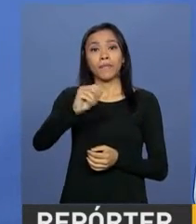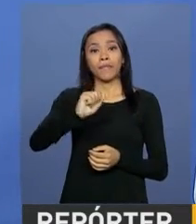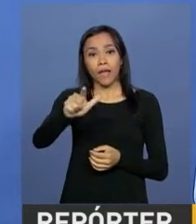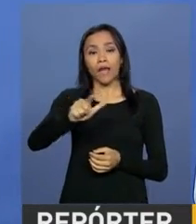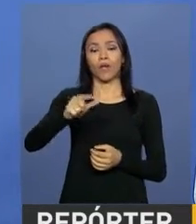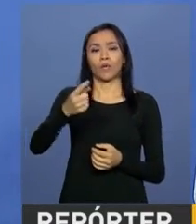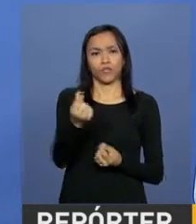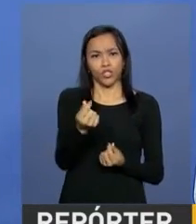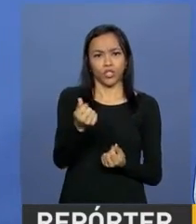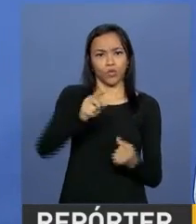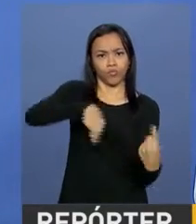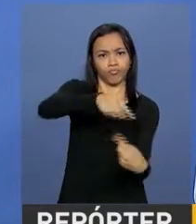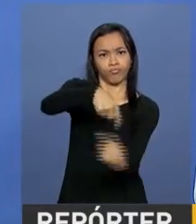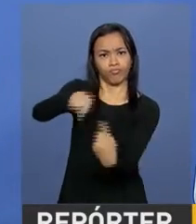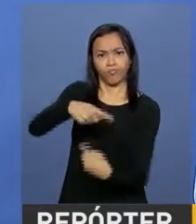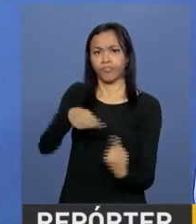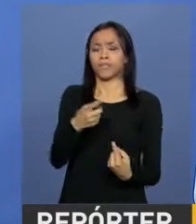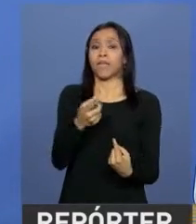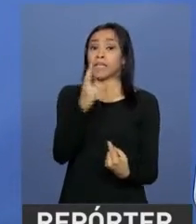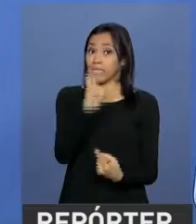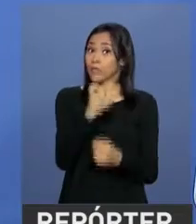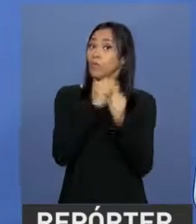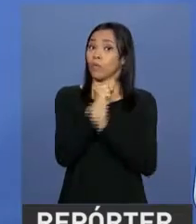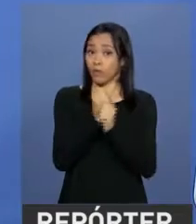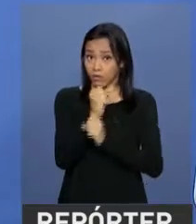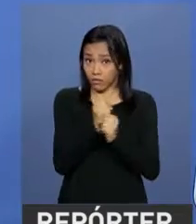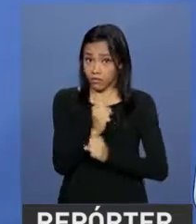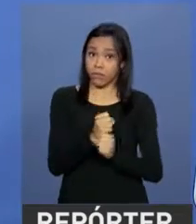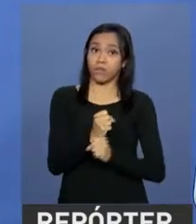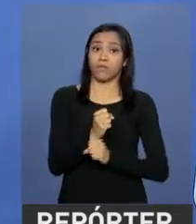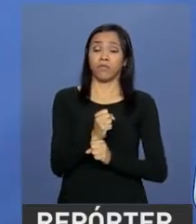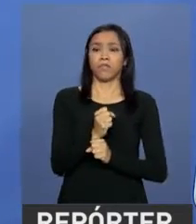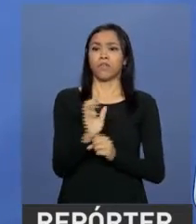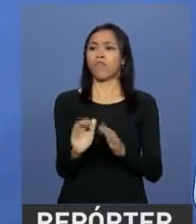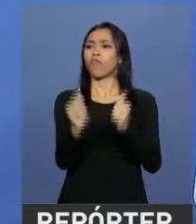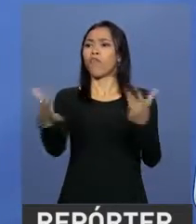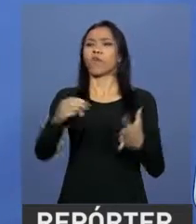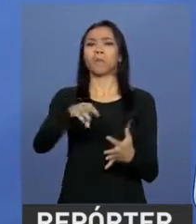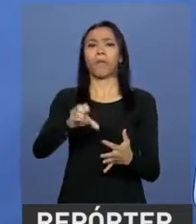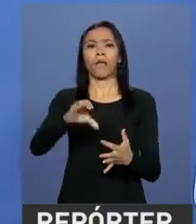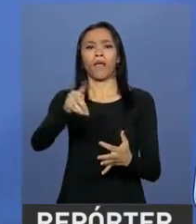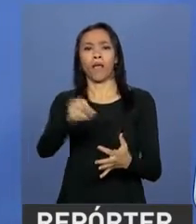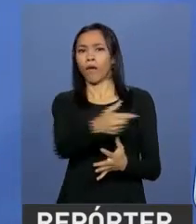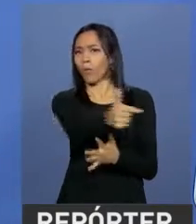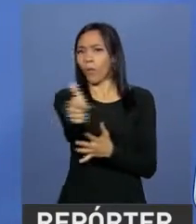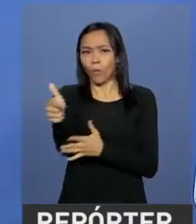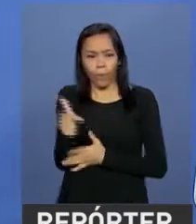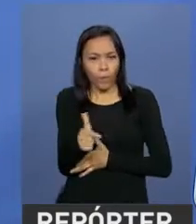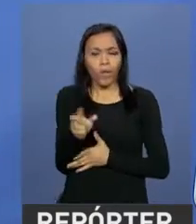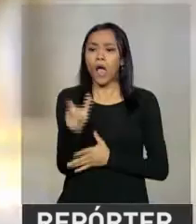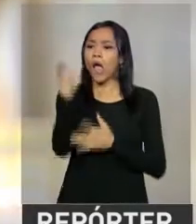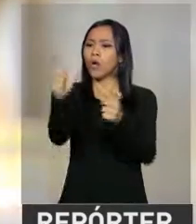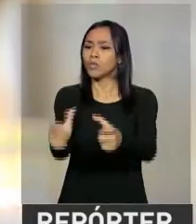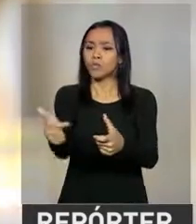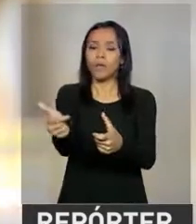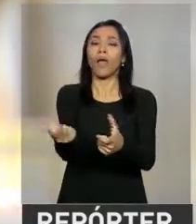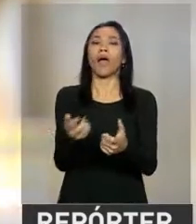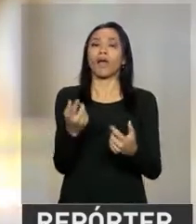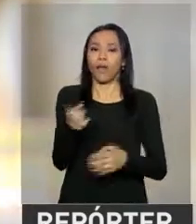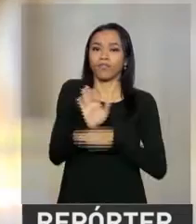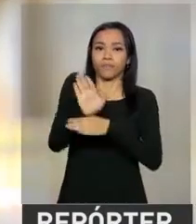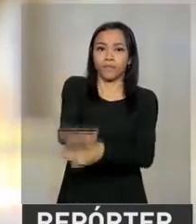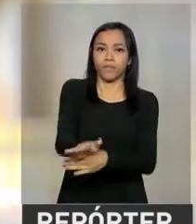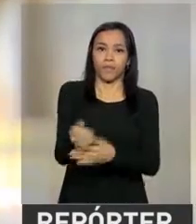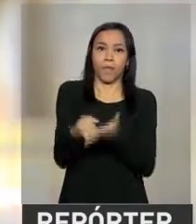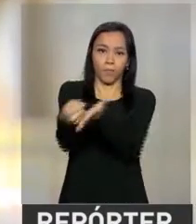um recurso que não existe disponível no mercado. A nossa intenção exatamente é atuar aonde o mercado não está atuando. O